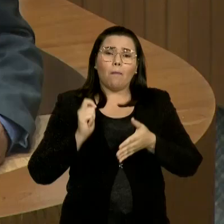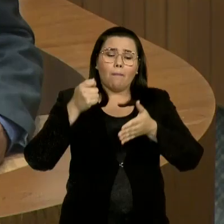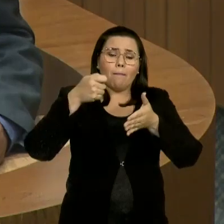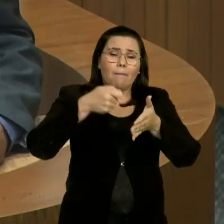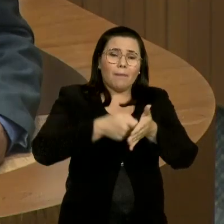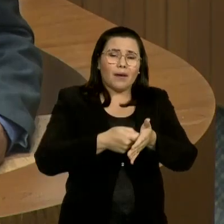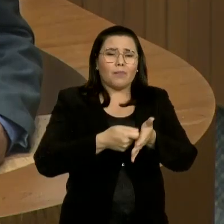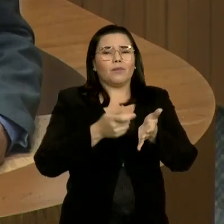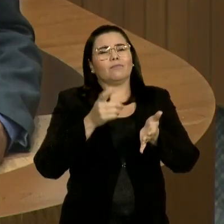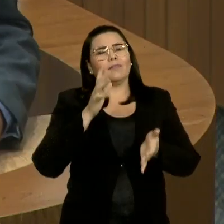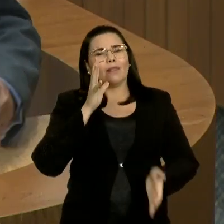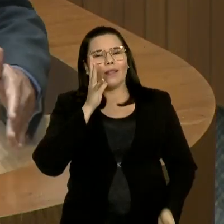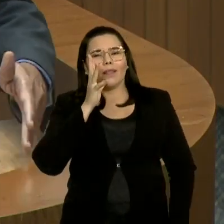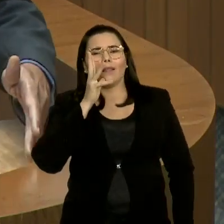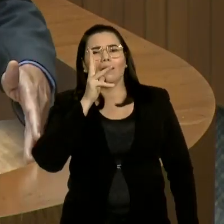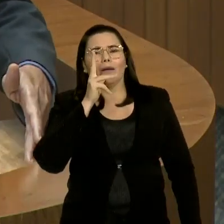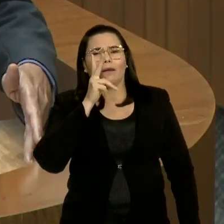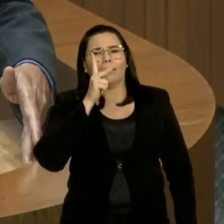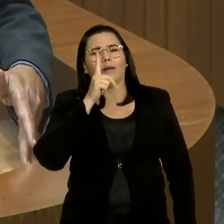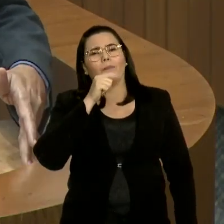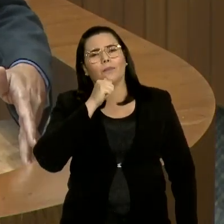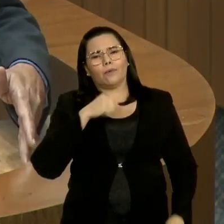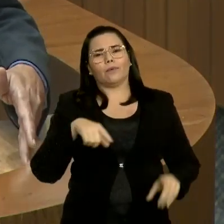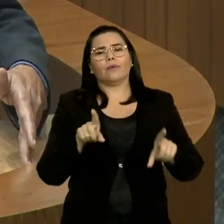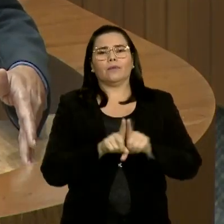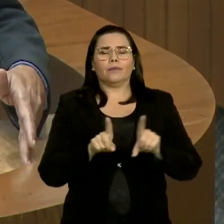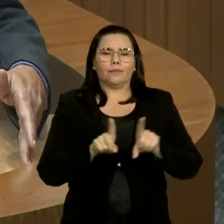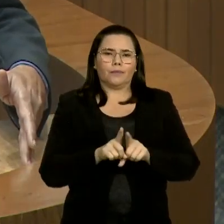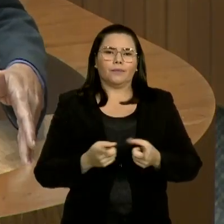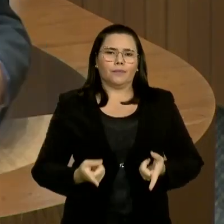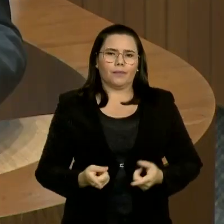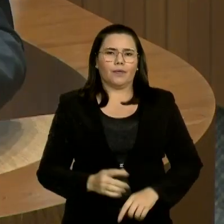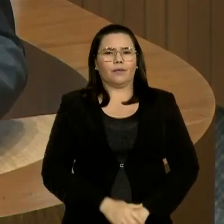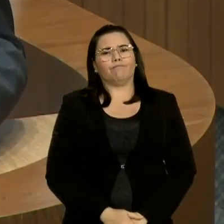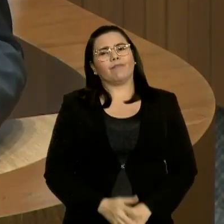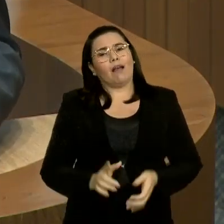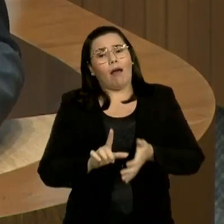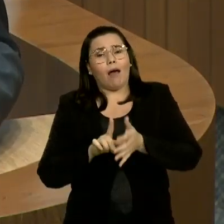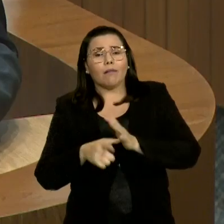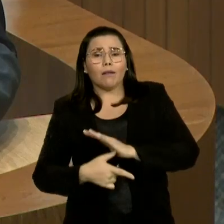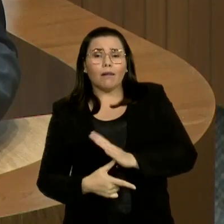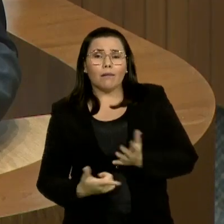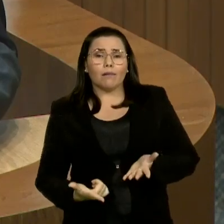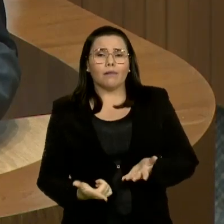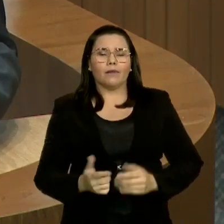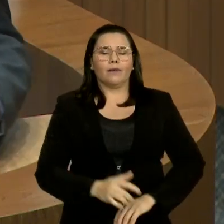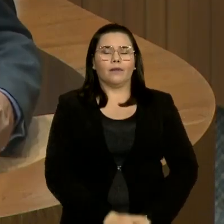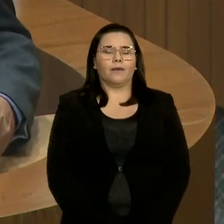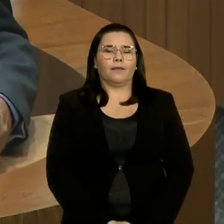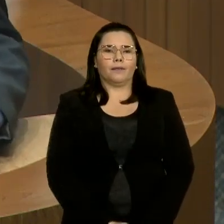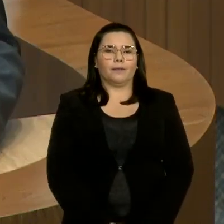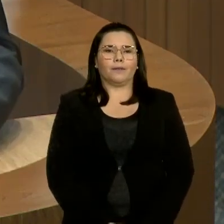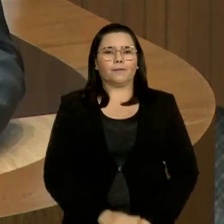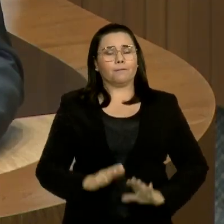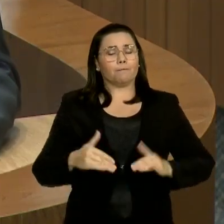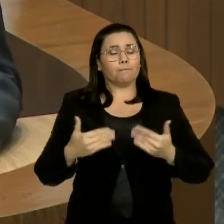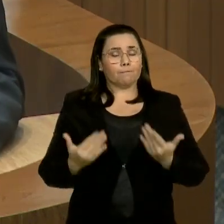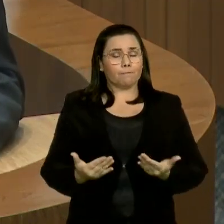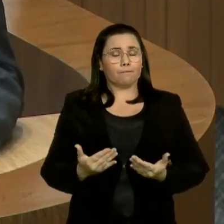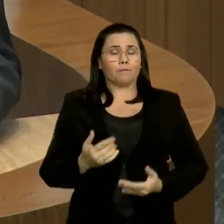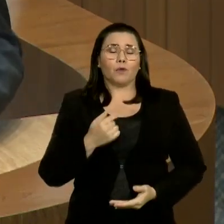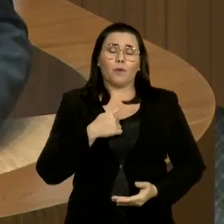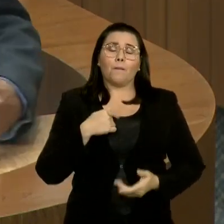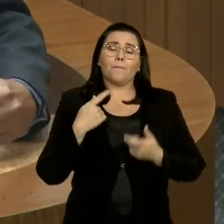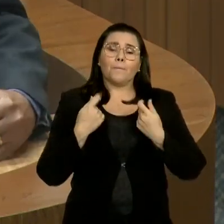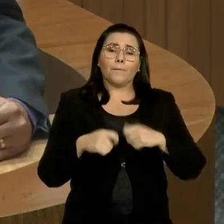conhecimento de situações concretas aí era importante que viesse a público até